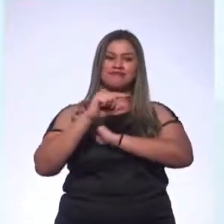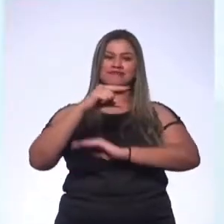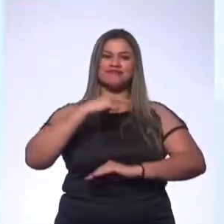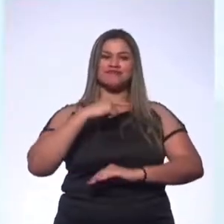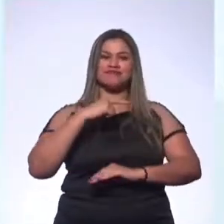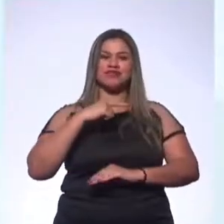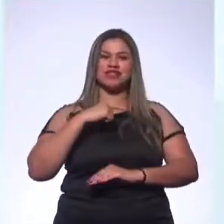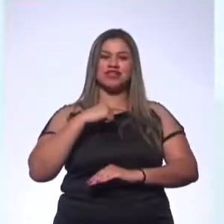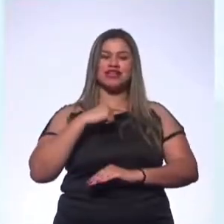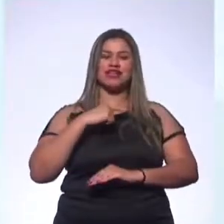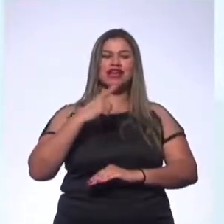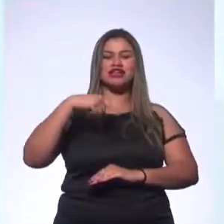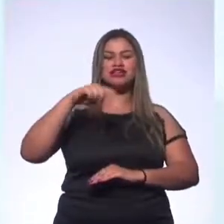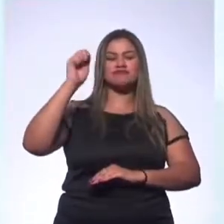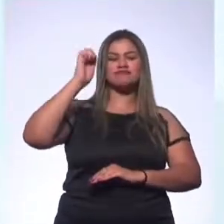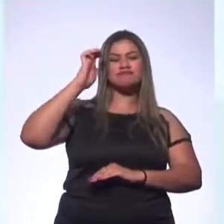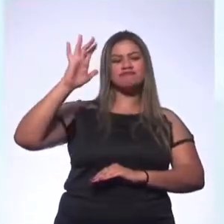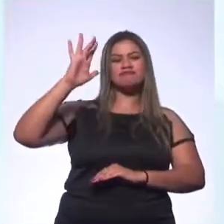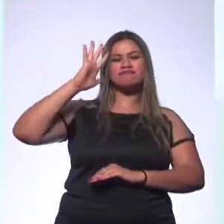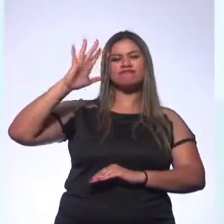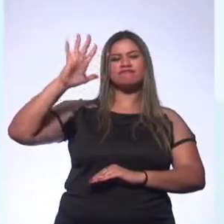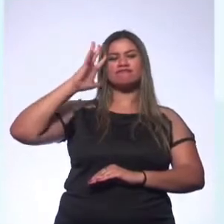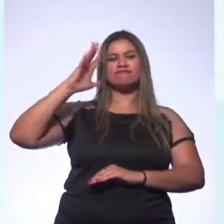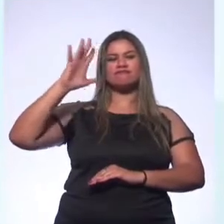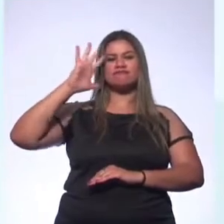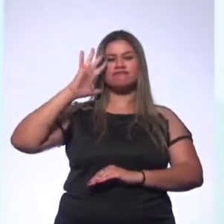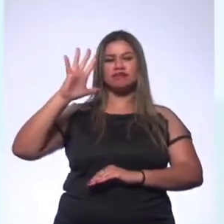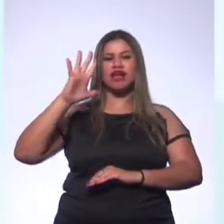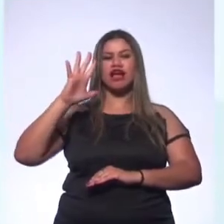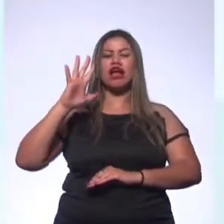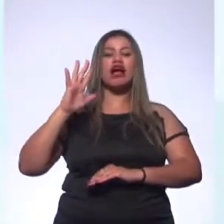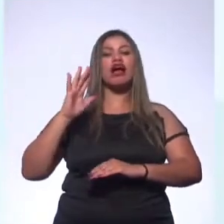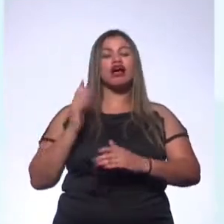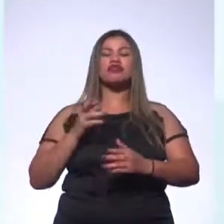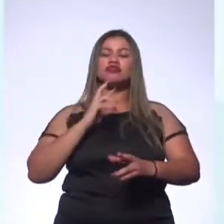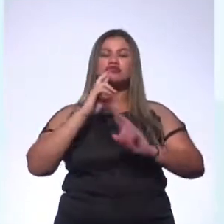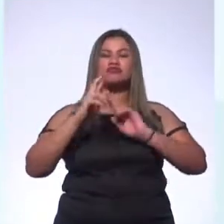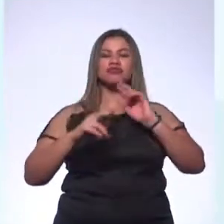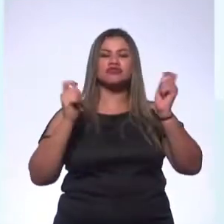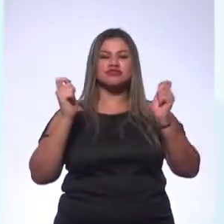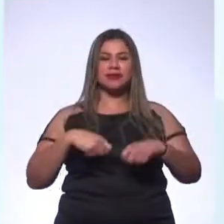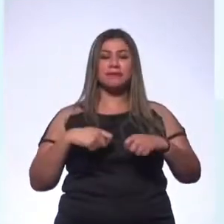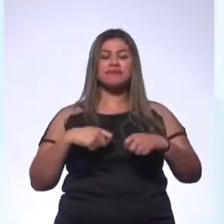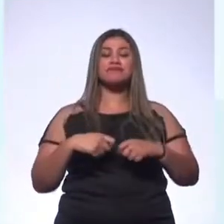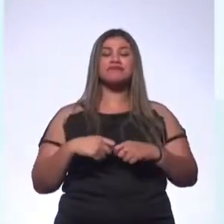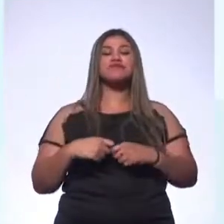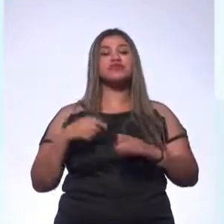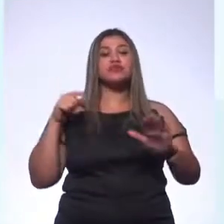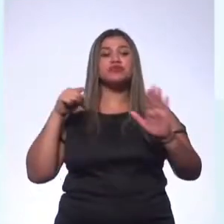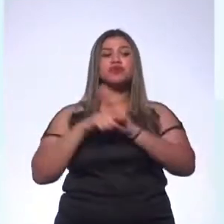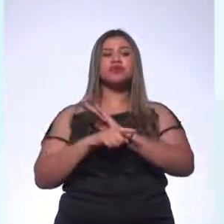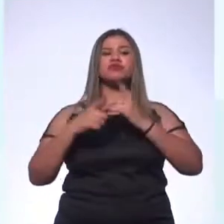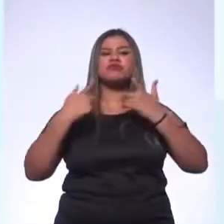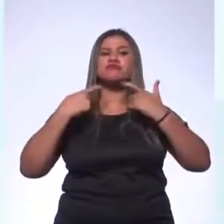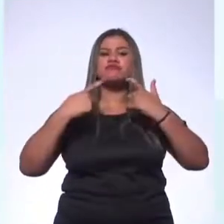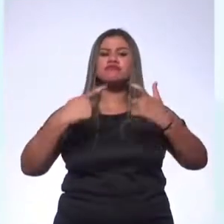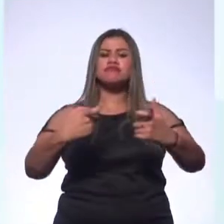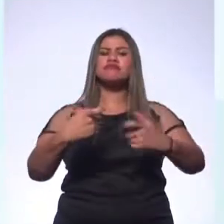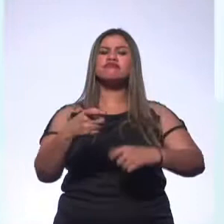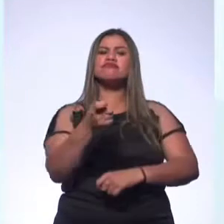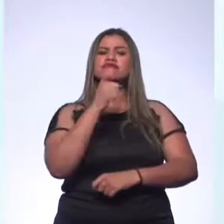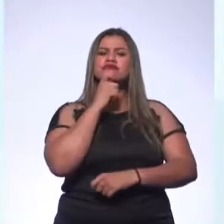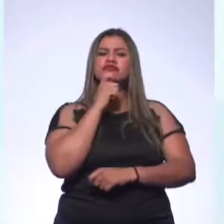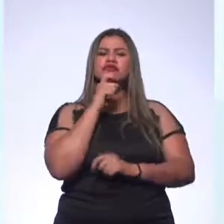faz sempre pensar para poder estar respondendo, que é a questão problema. O que foi